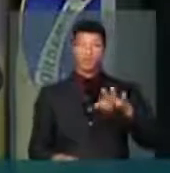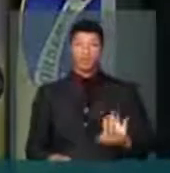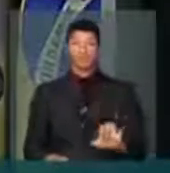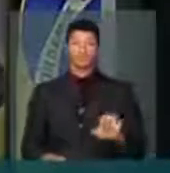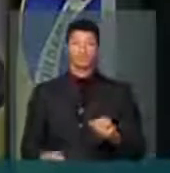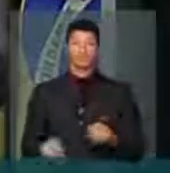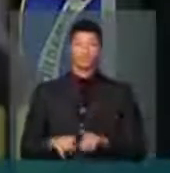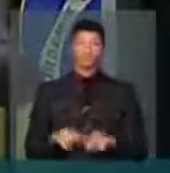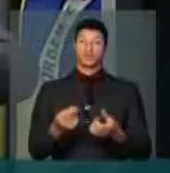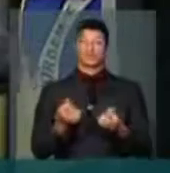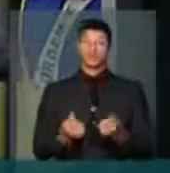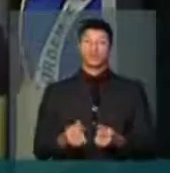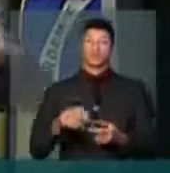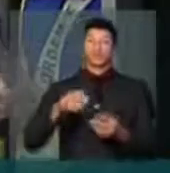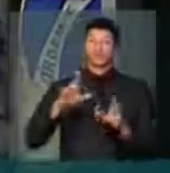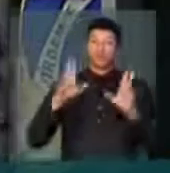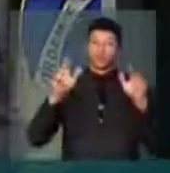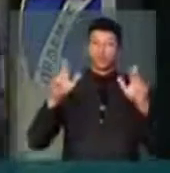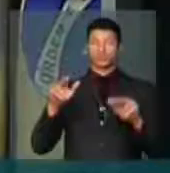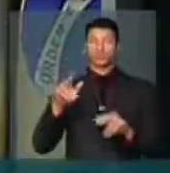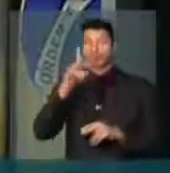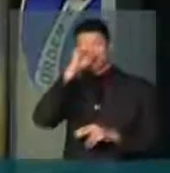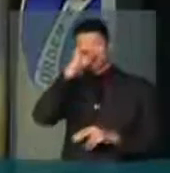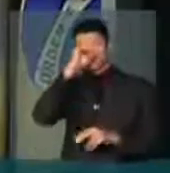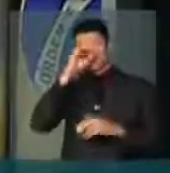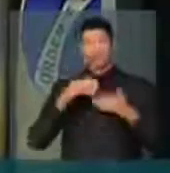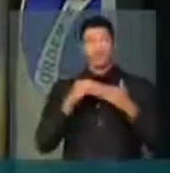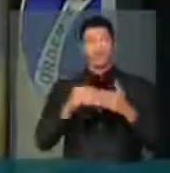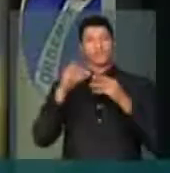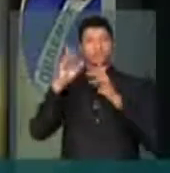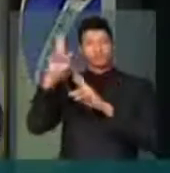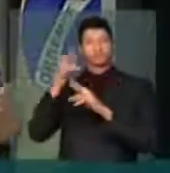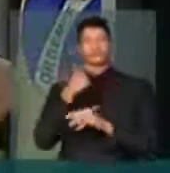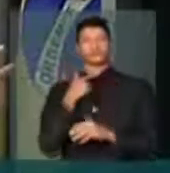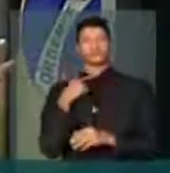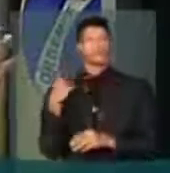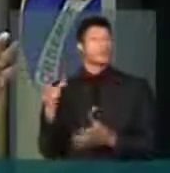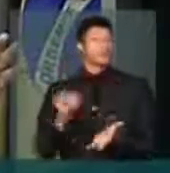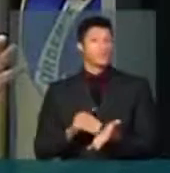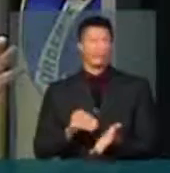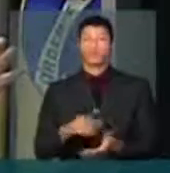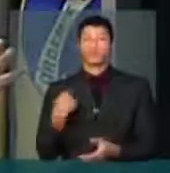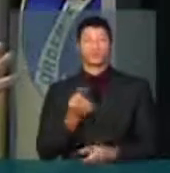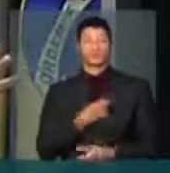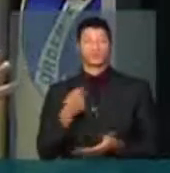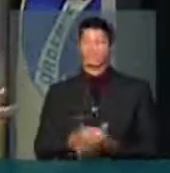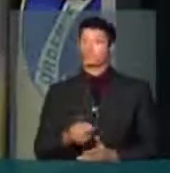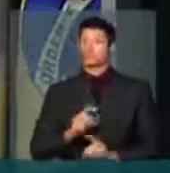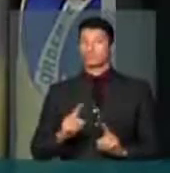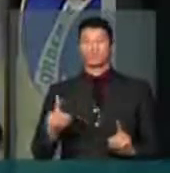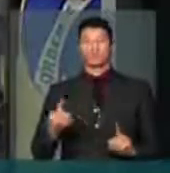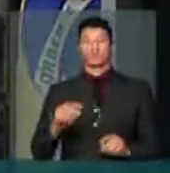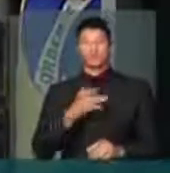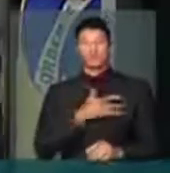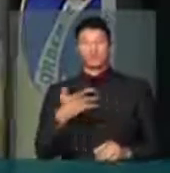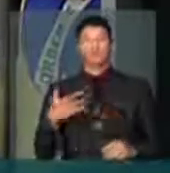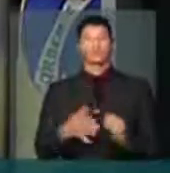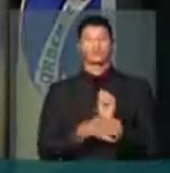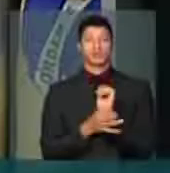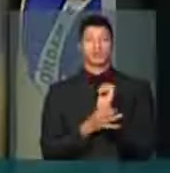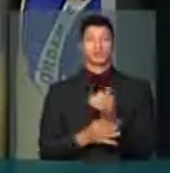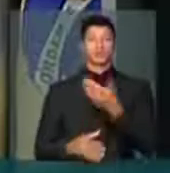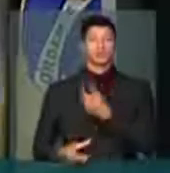UENG, para recursos nas áreas dos hospitais. Levamos as reivindicações, não faltamos com o nosso dever. Para a área da